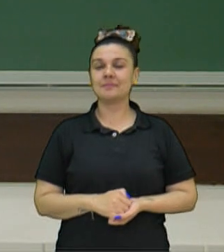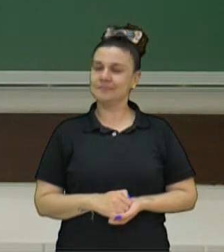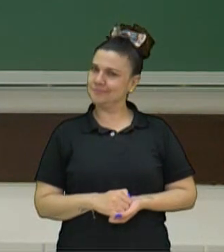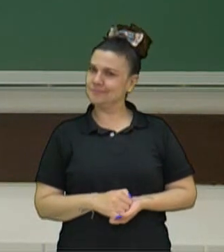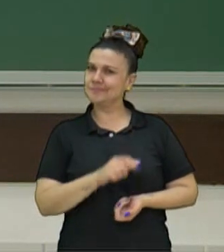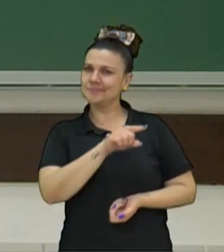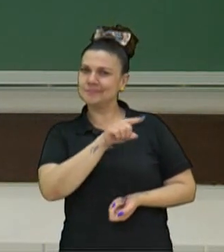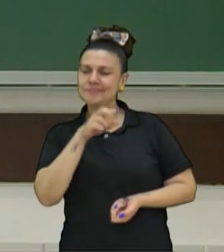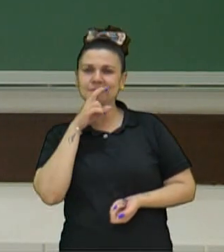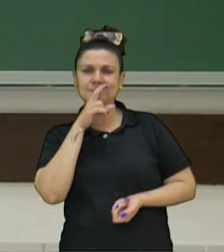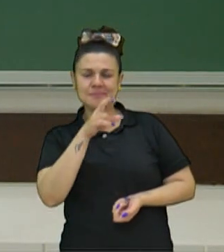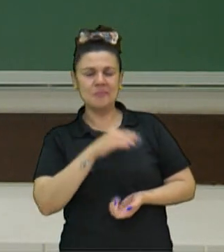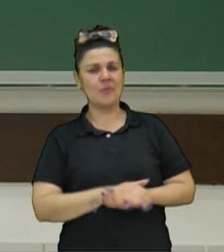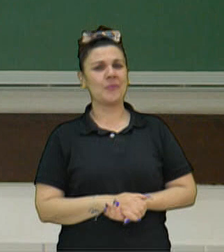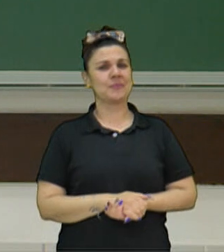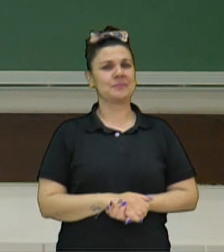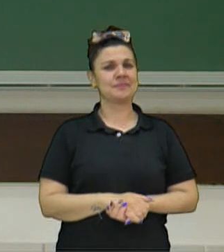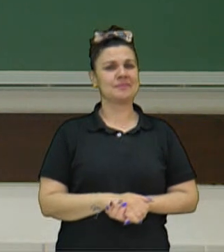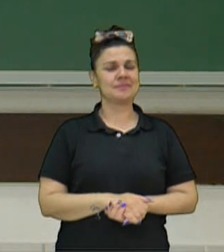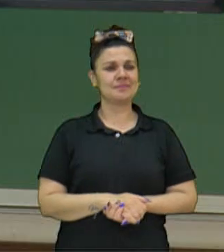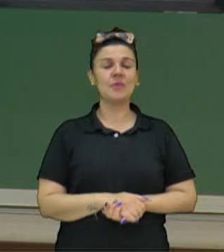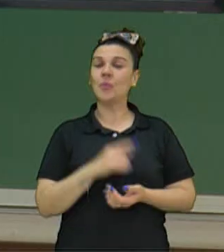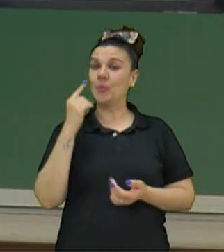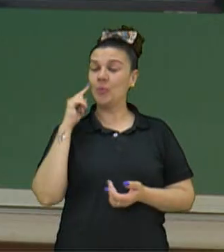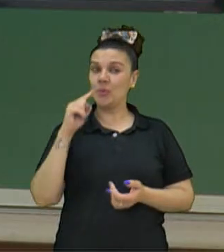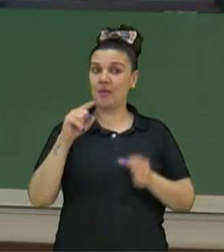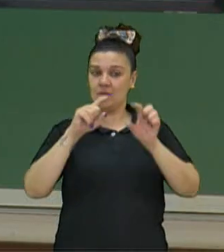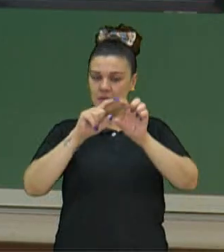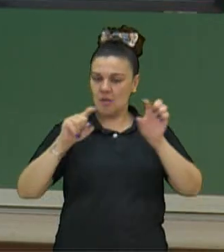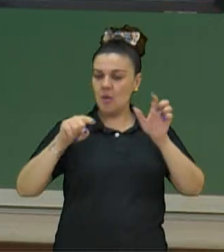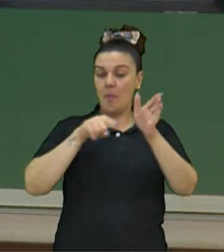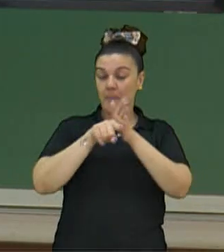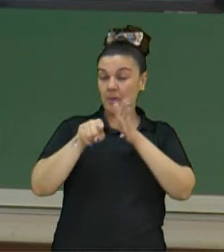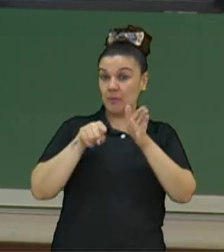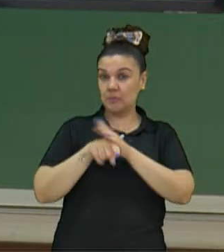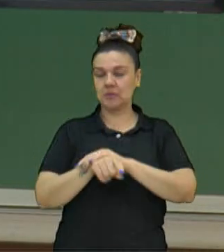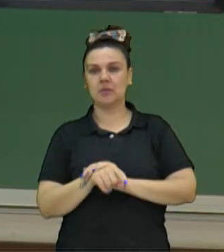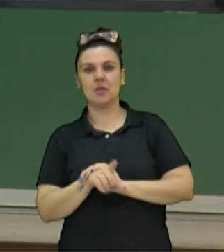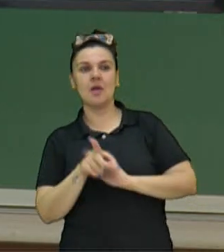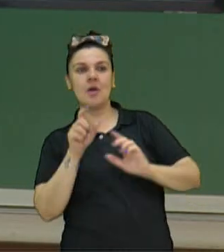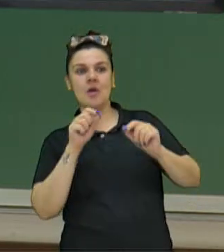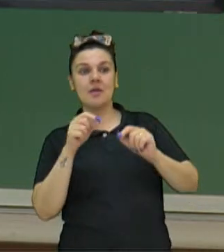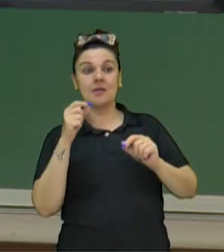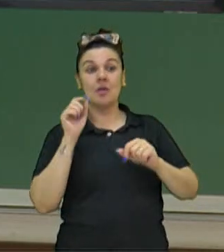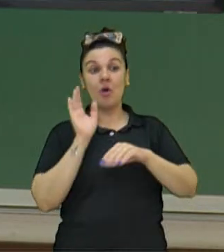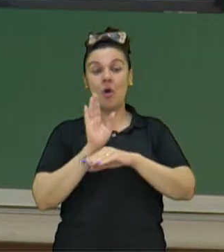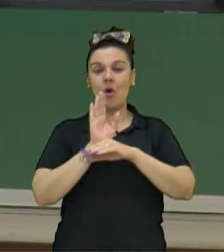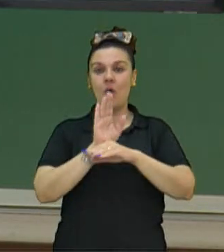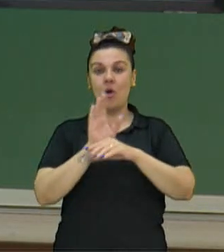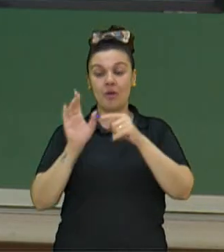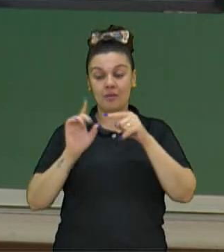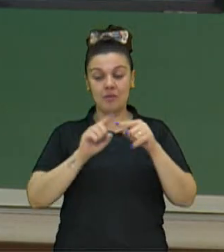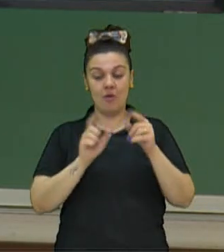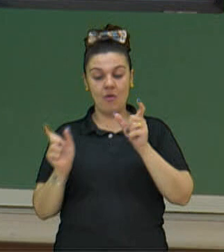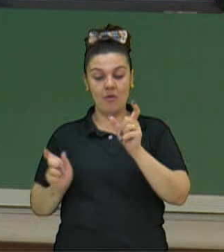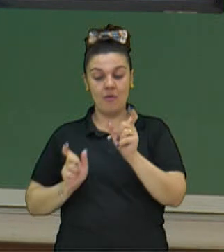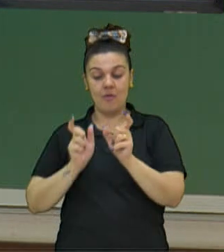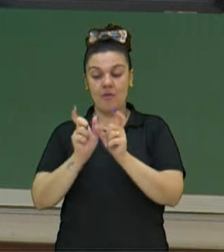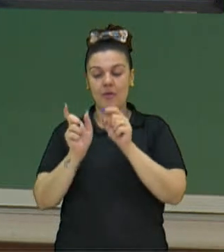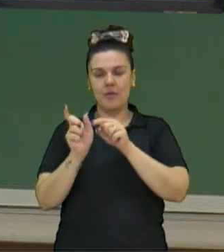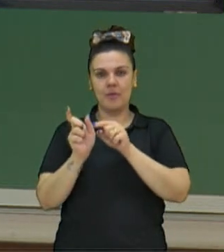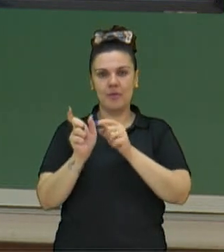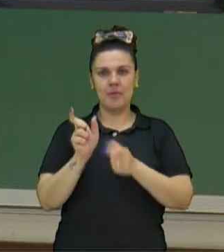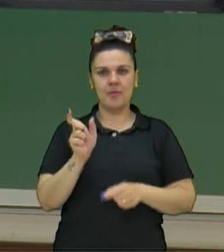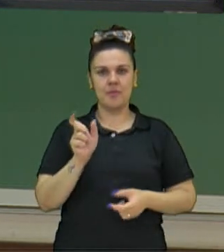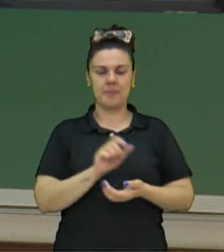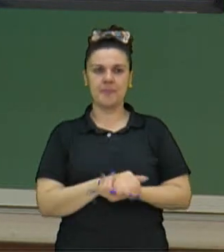E aí, o que, que eu respondo? Primeiro eu tenho que prestar atenção, então, no que eu estou perguntando. Olha que o meu auxiliar, ele me indica a pergunta. Então, do